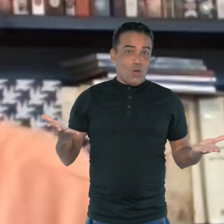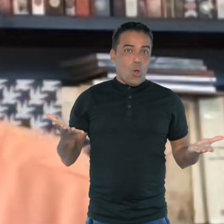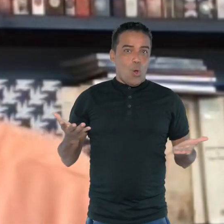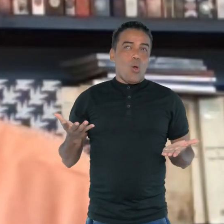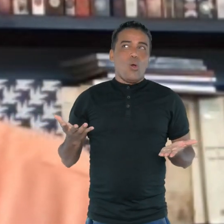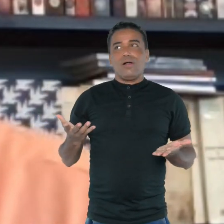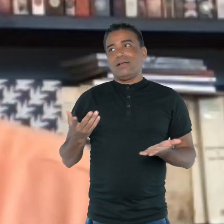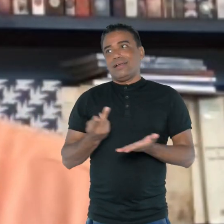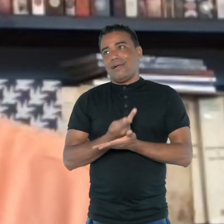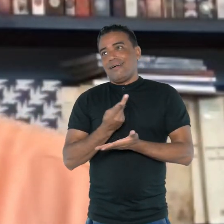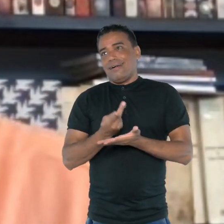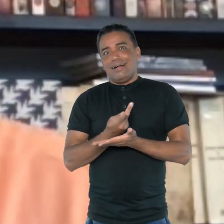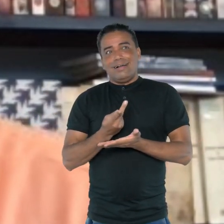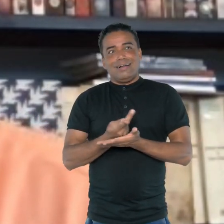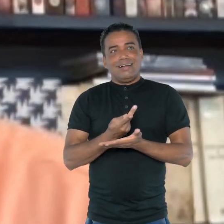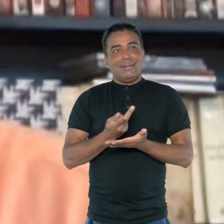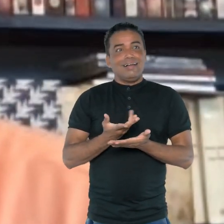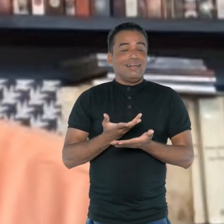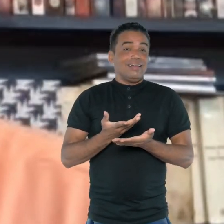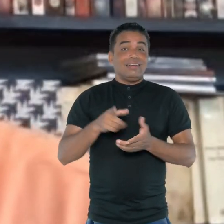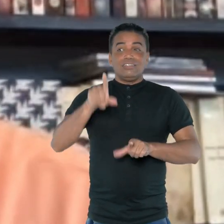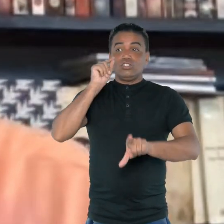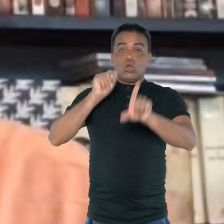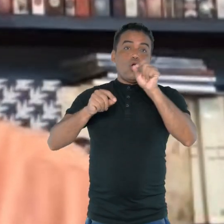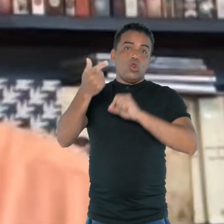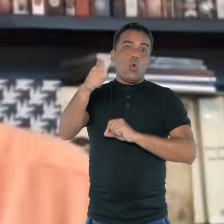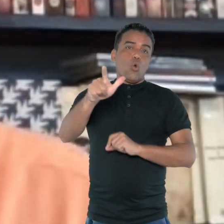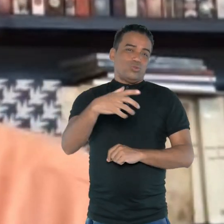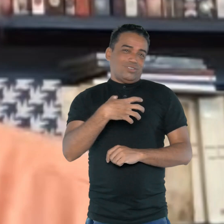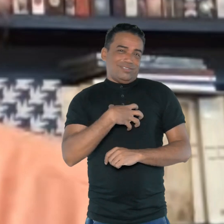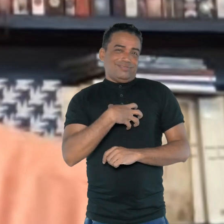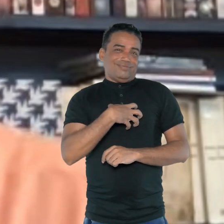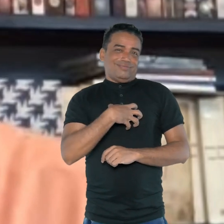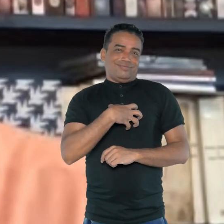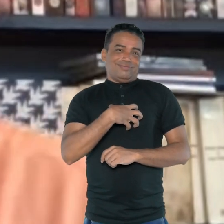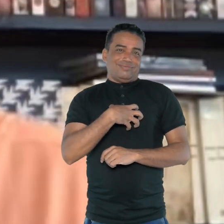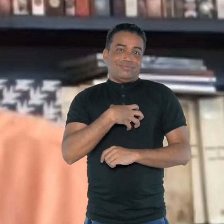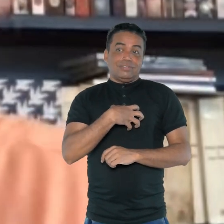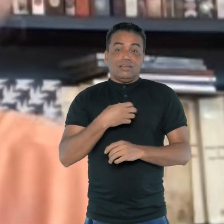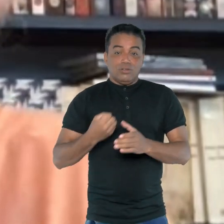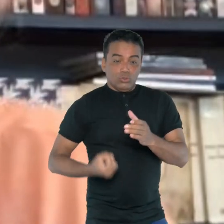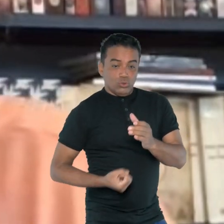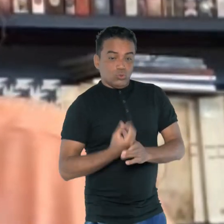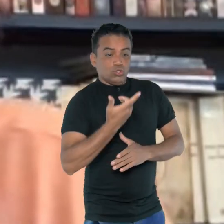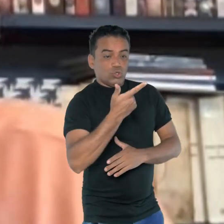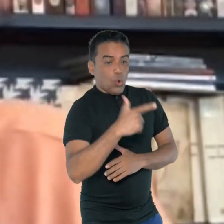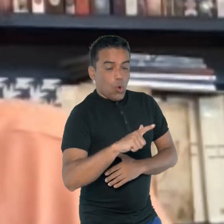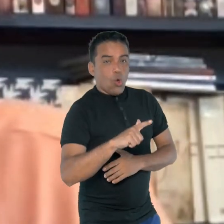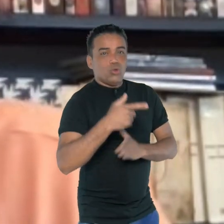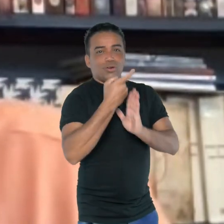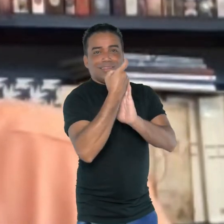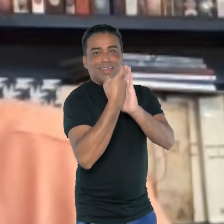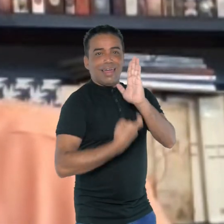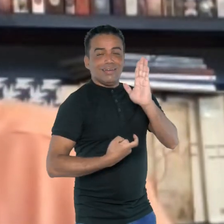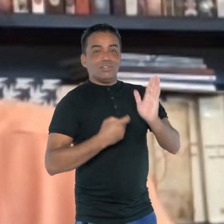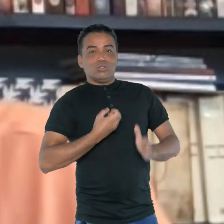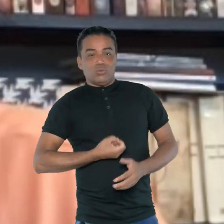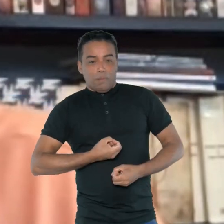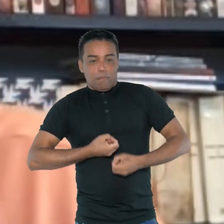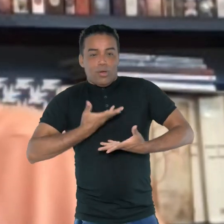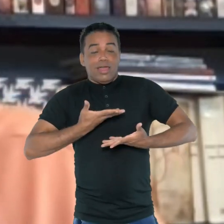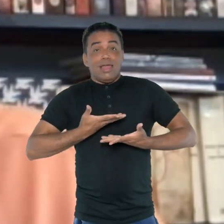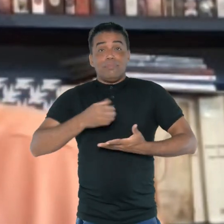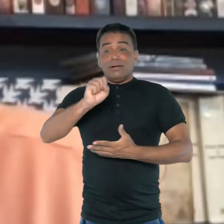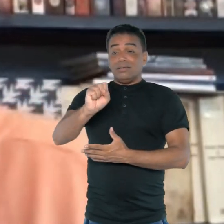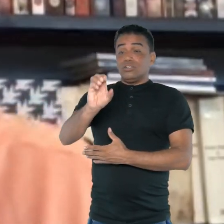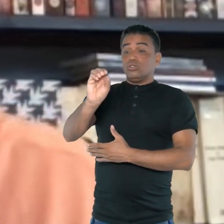errado, escolhe-se outra forma, se constrói um outro poema que não um soneto. Mas quando